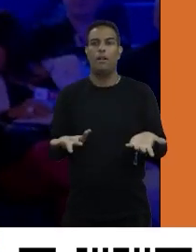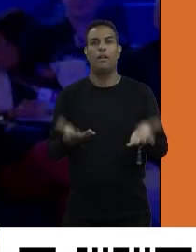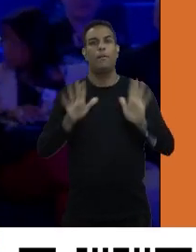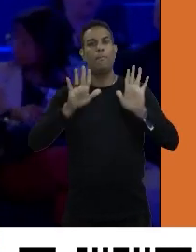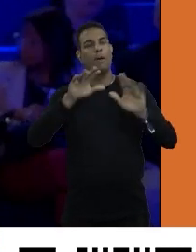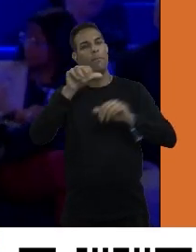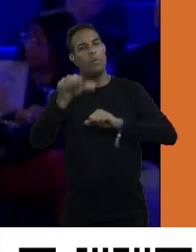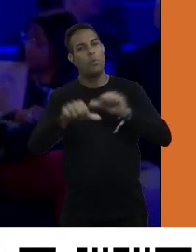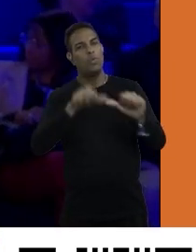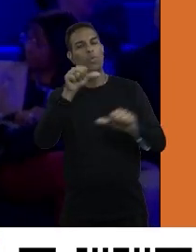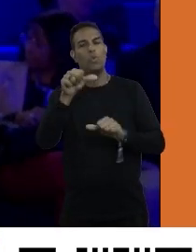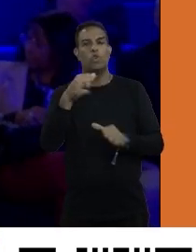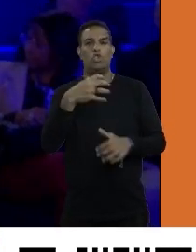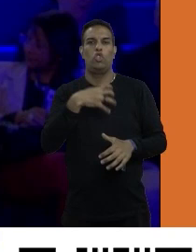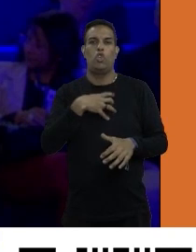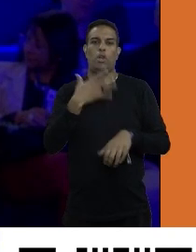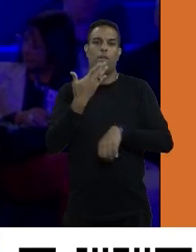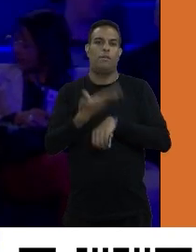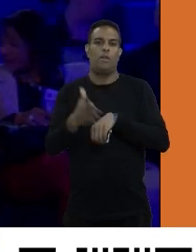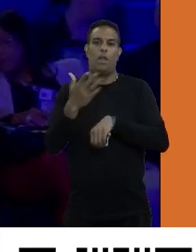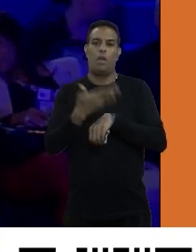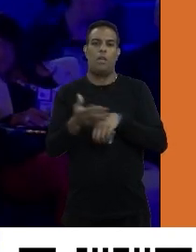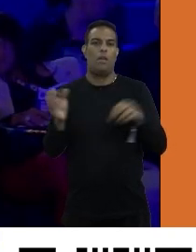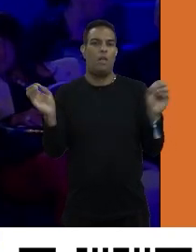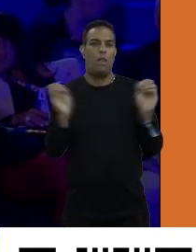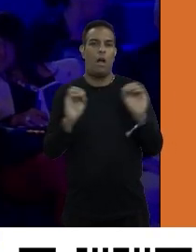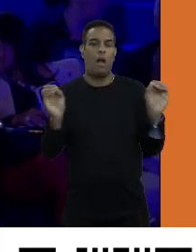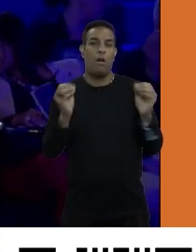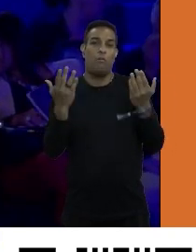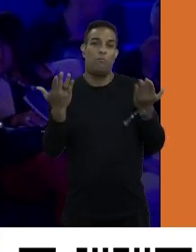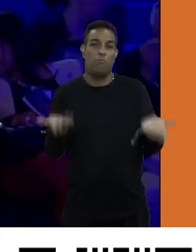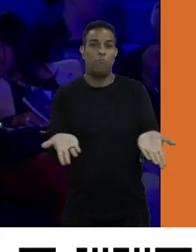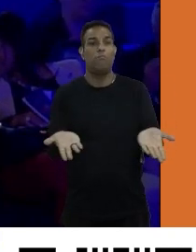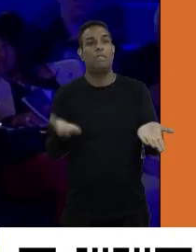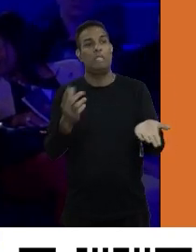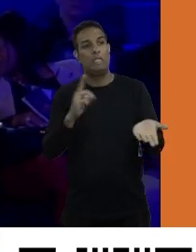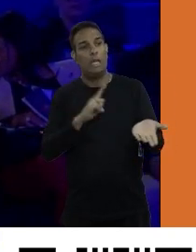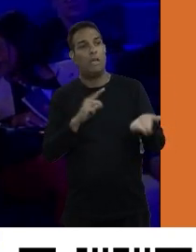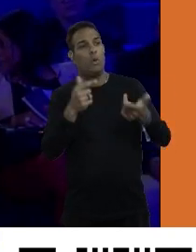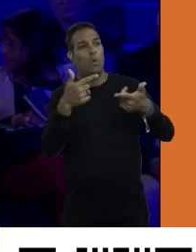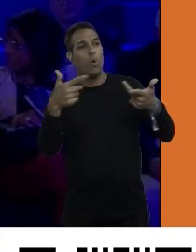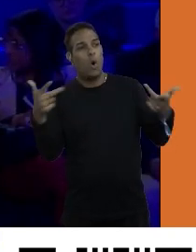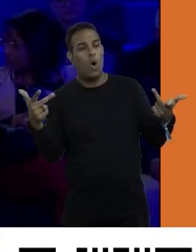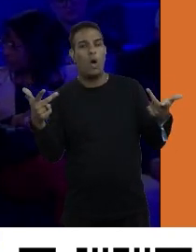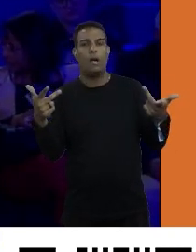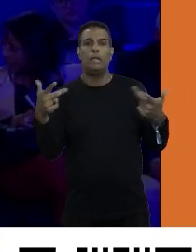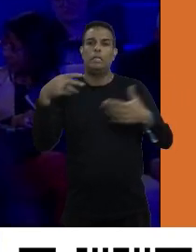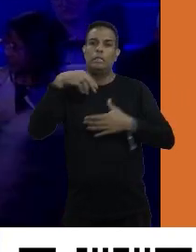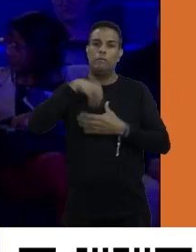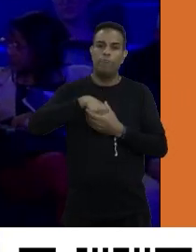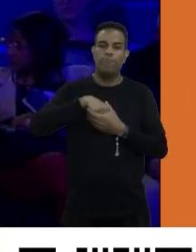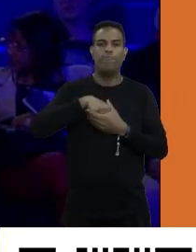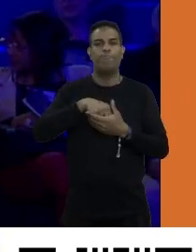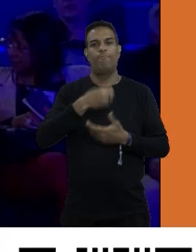Mas mudou um pouco. Eles já não treinam mais do que a gente treinava. Tem algumas questões internas